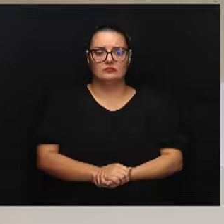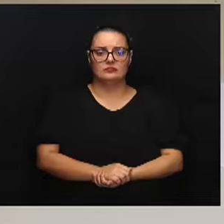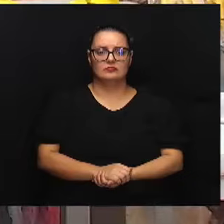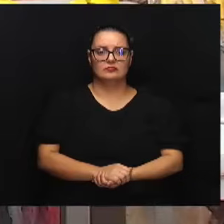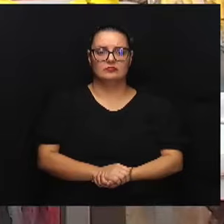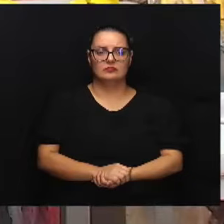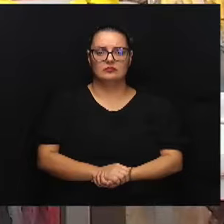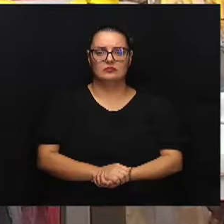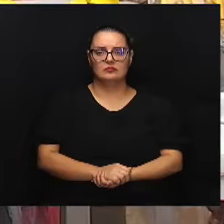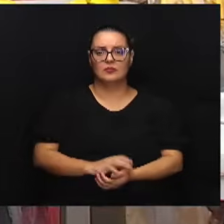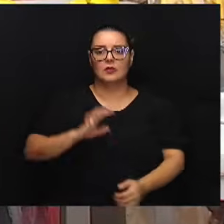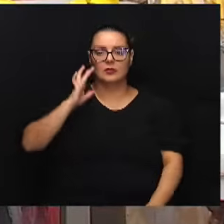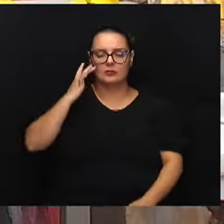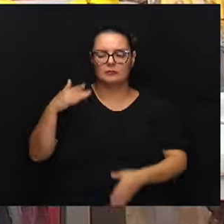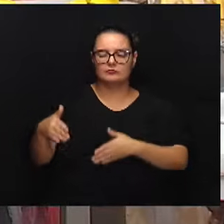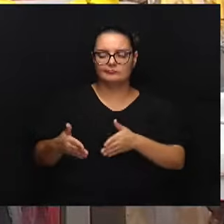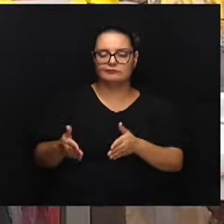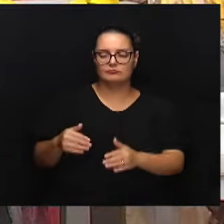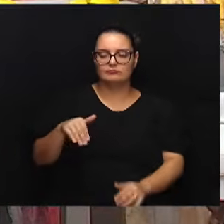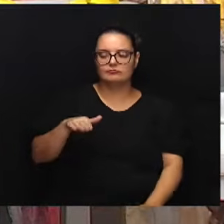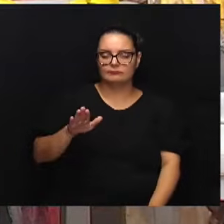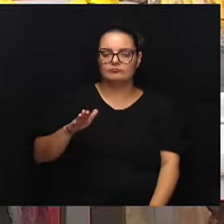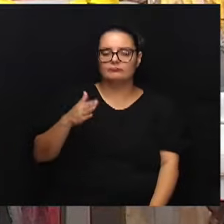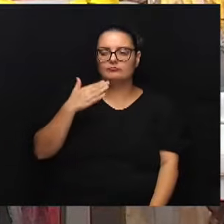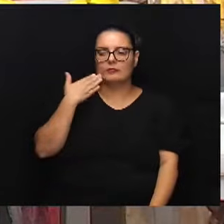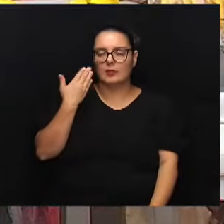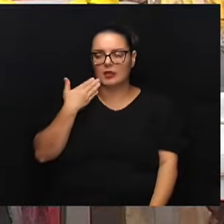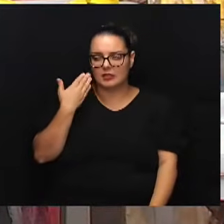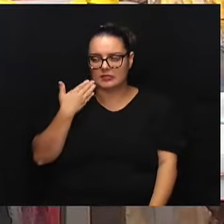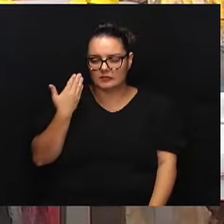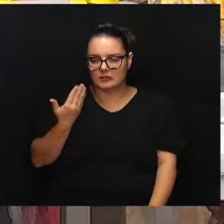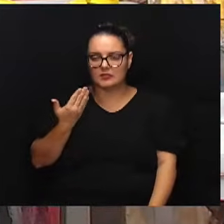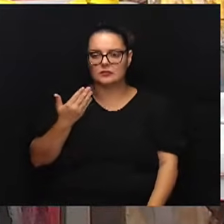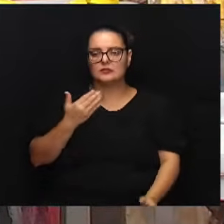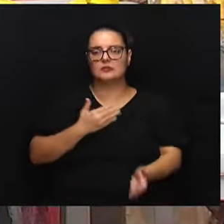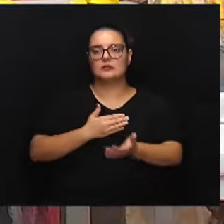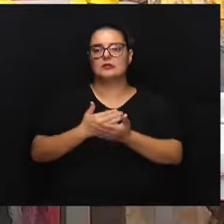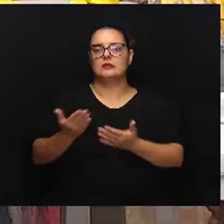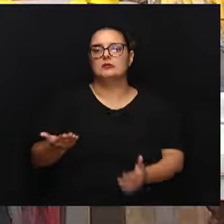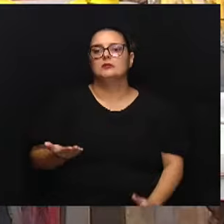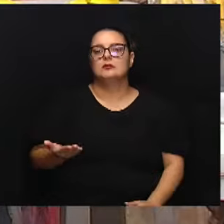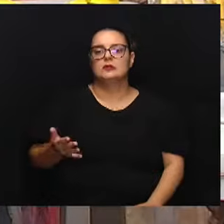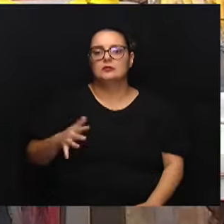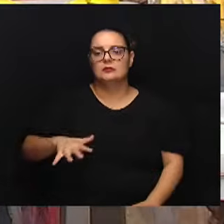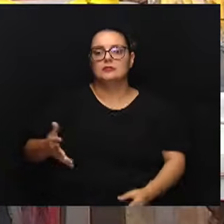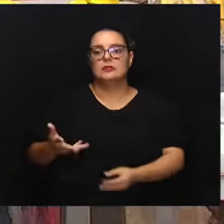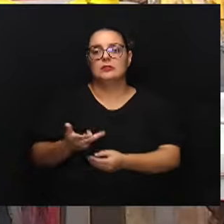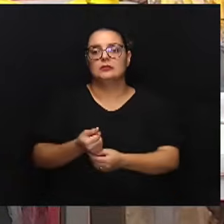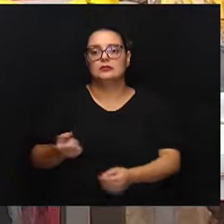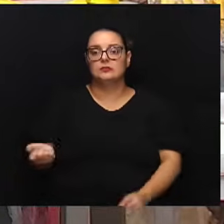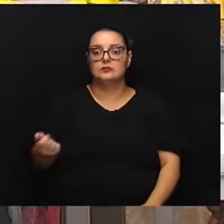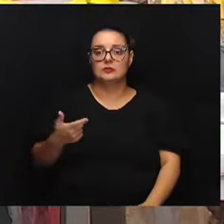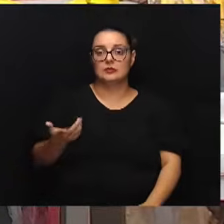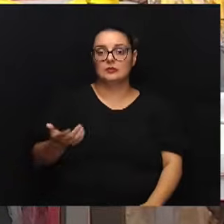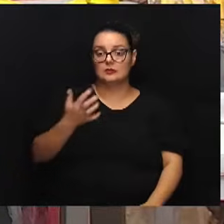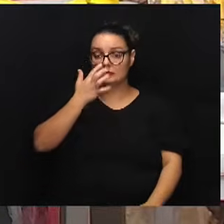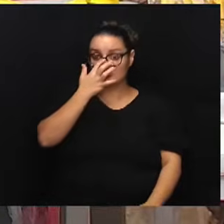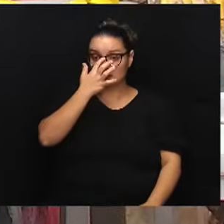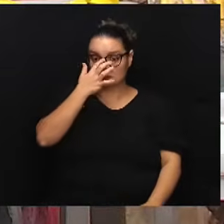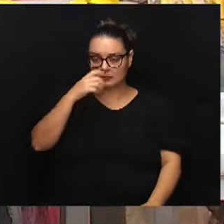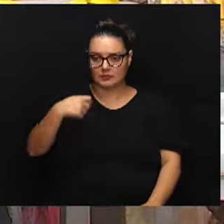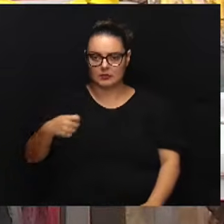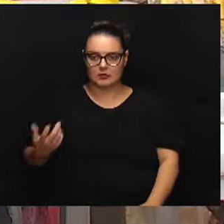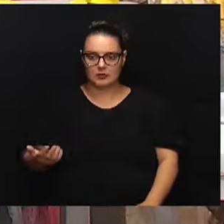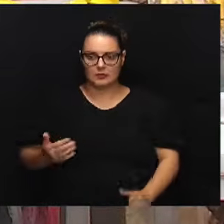Eu acho que por esse caminho é muito mais fácil você começar a explorar o mundo da arte do que do tipo, não, eu preciso, o primeiro quadro